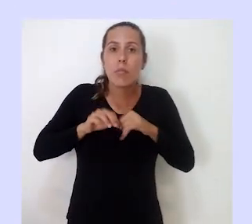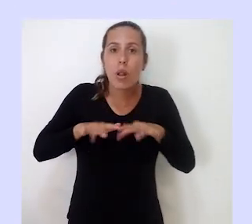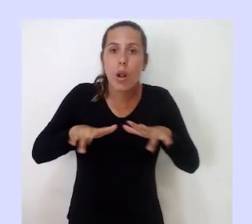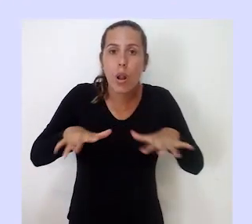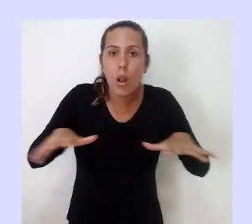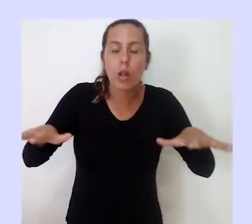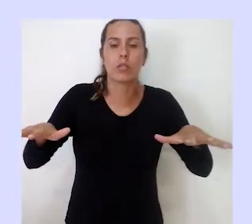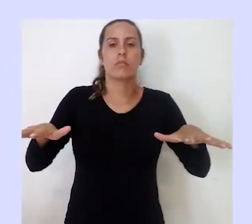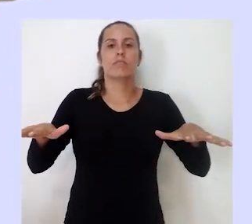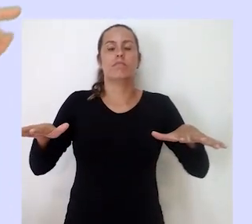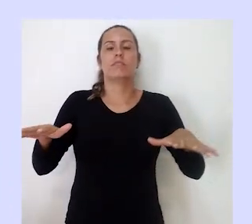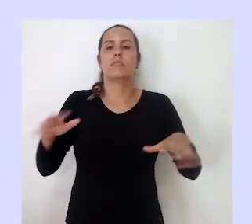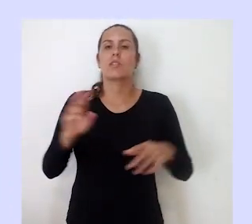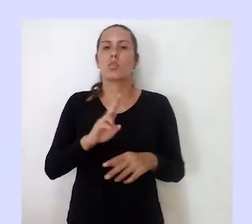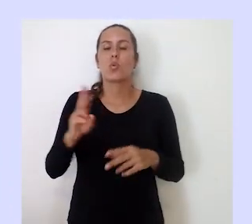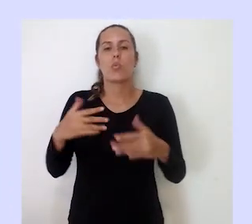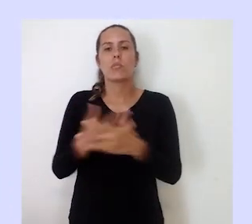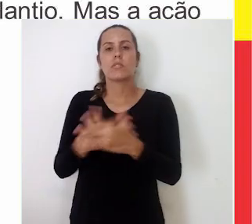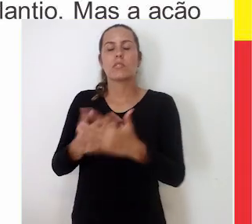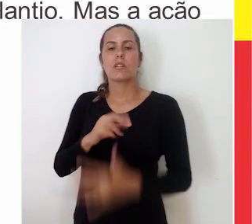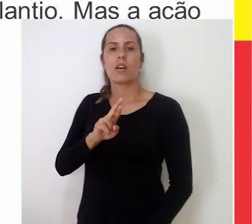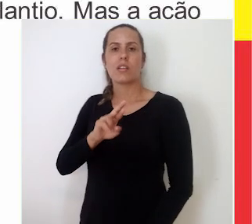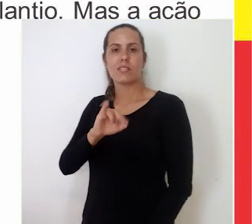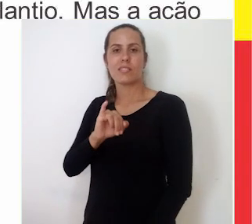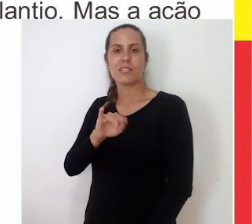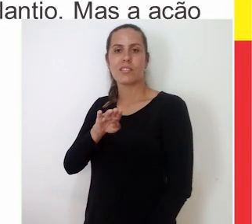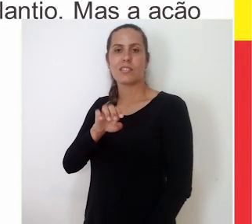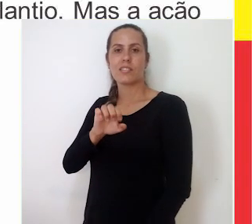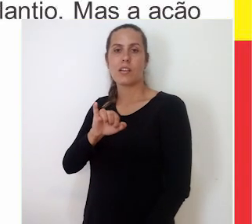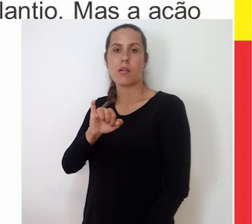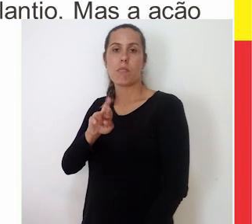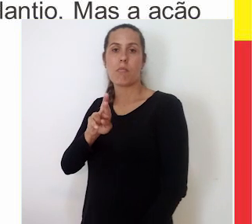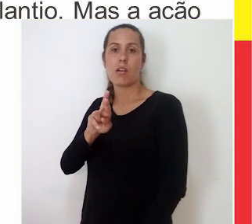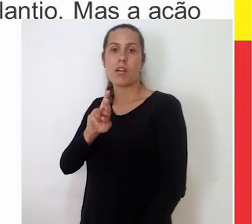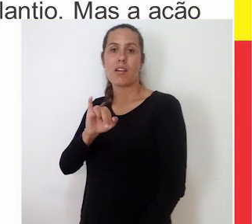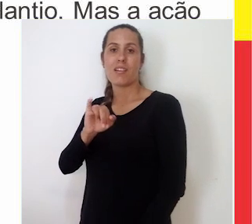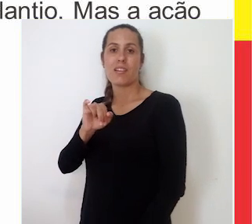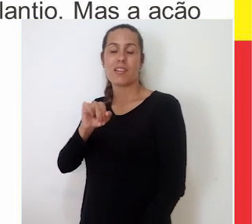que a gente chama de ribeirinhas. E